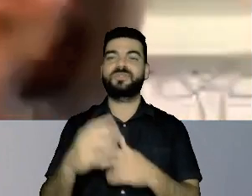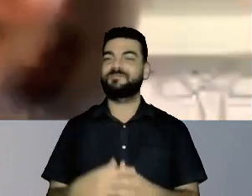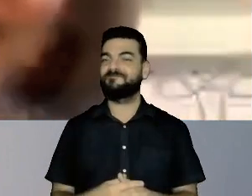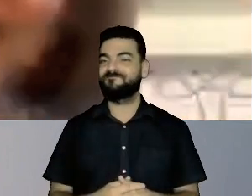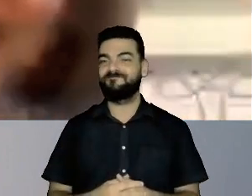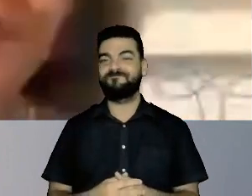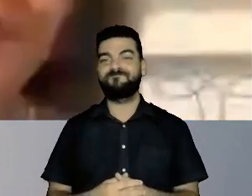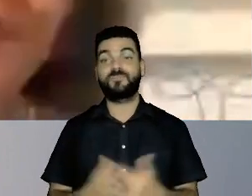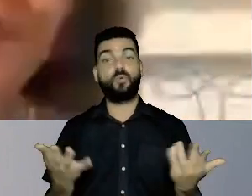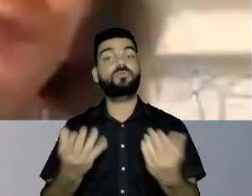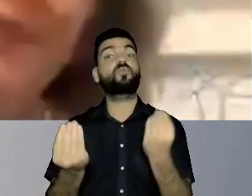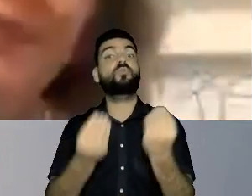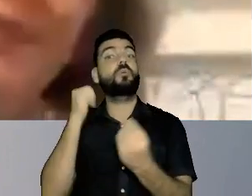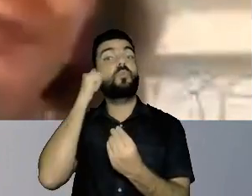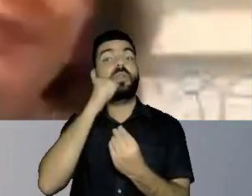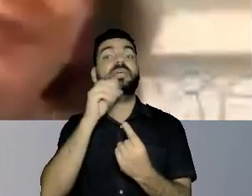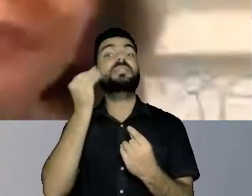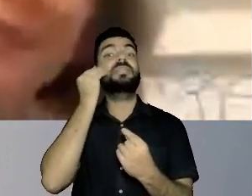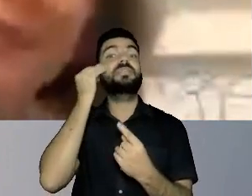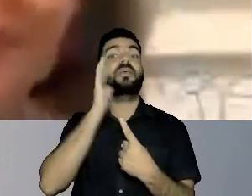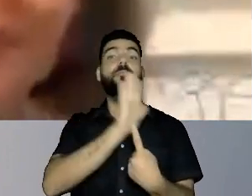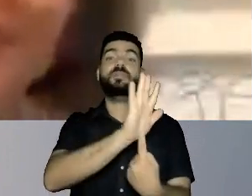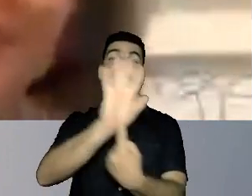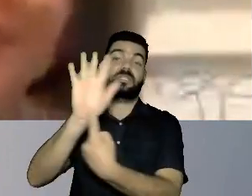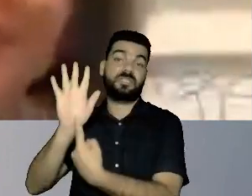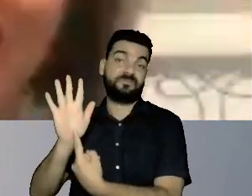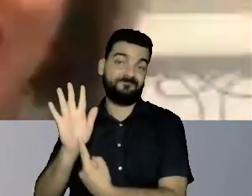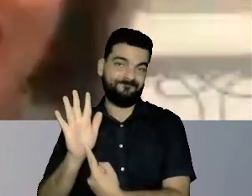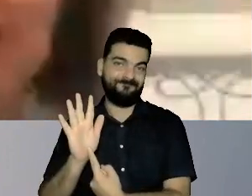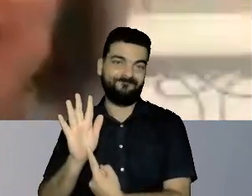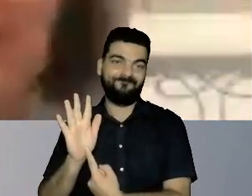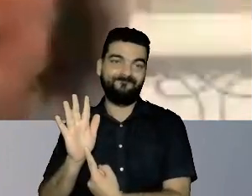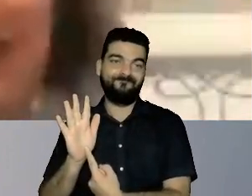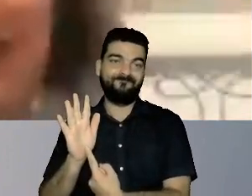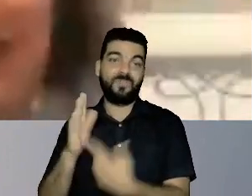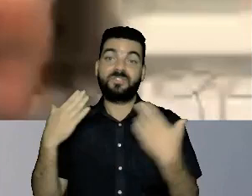não acontece mais. Vêm as novas formas,